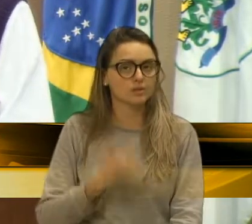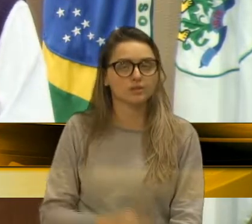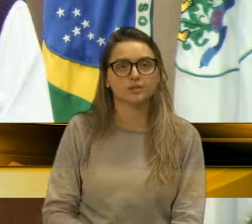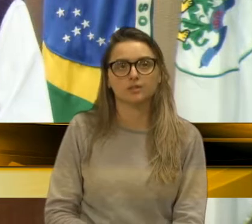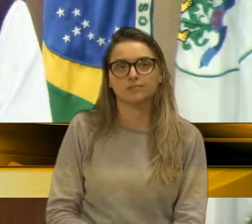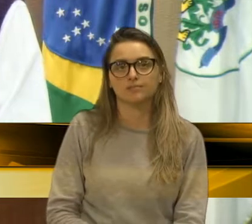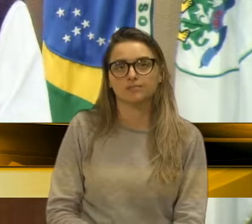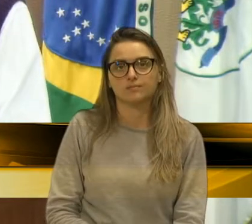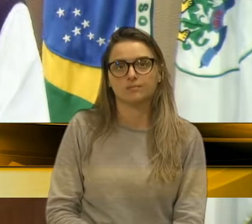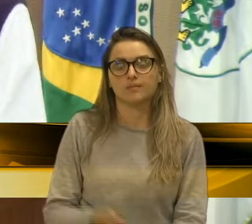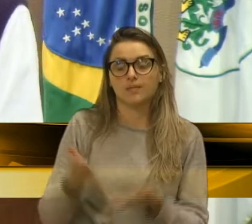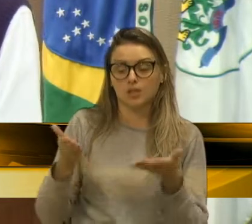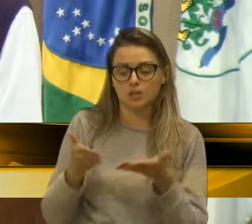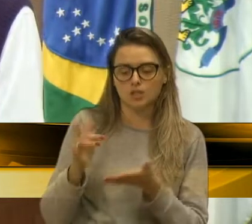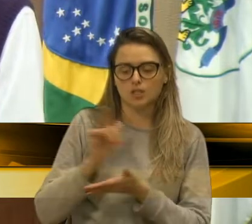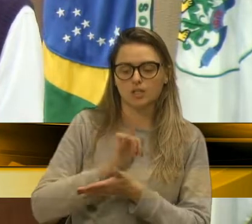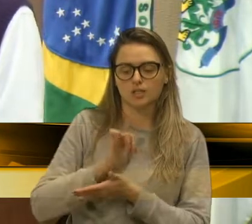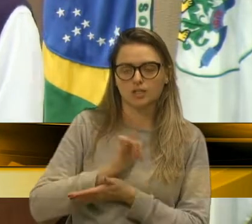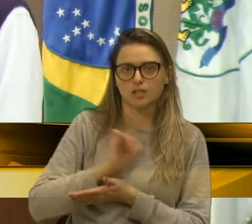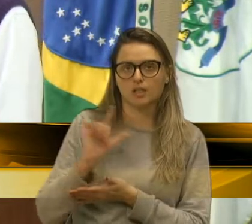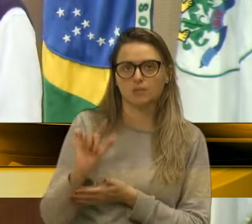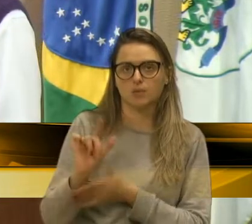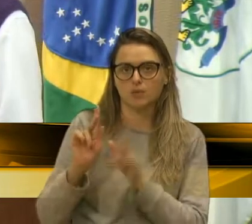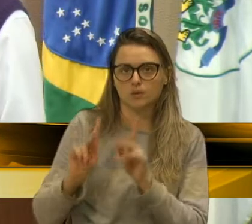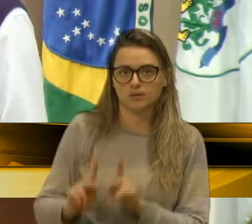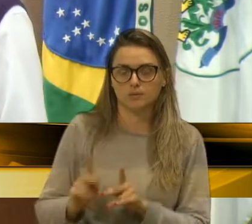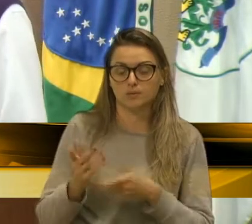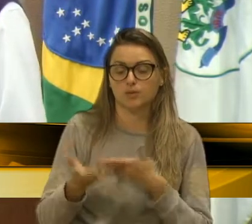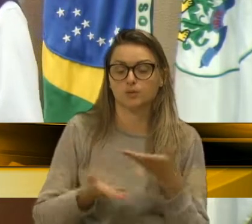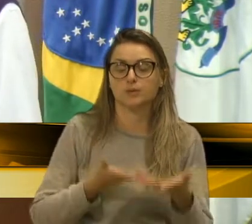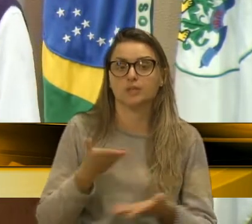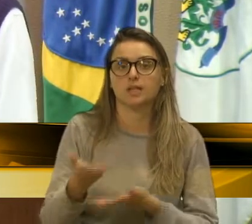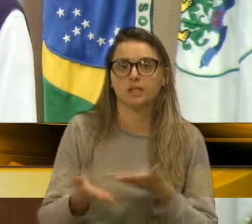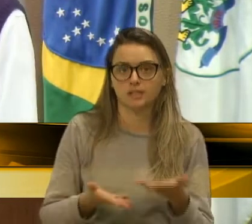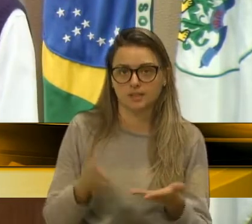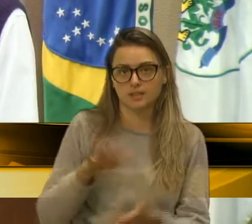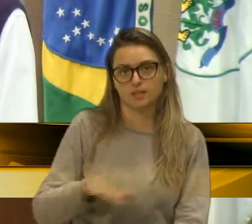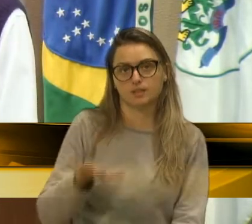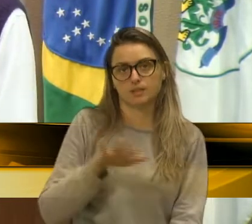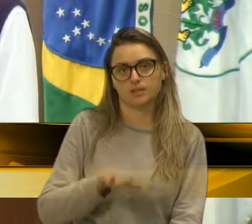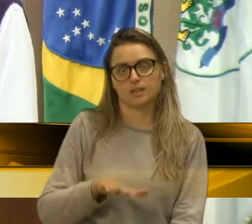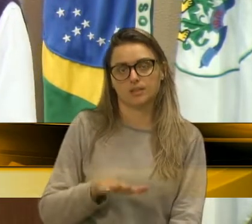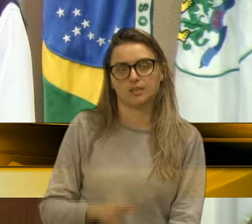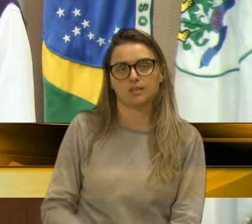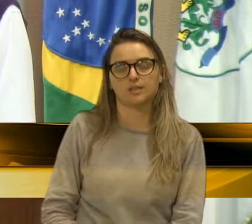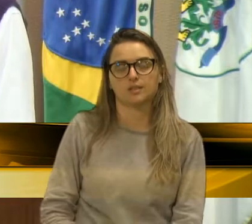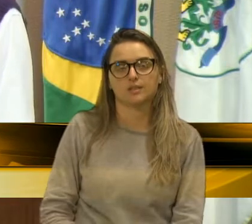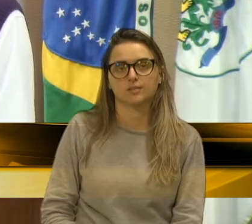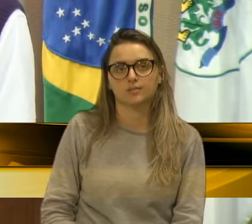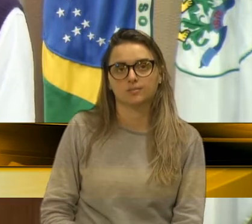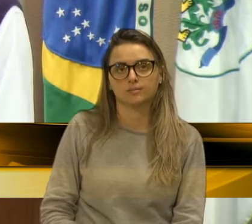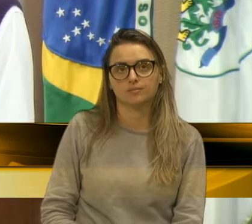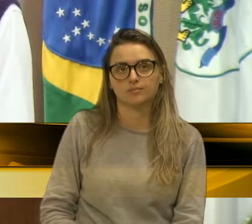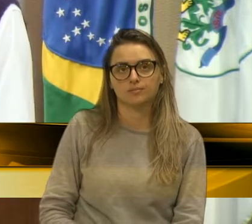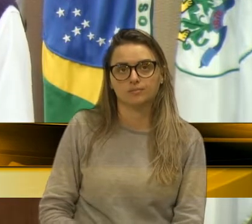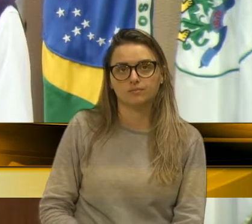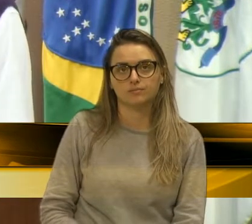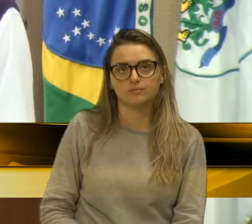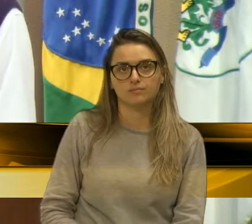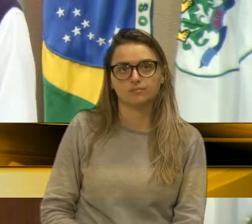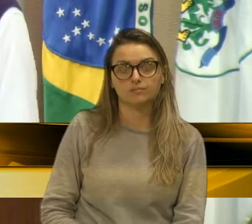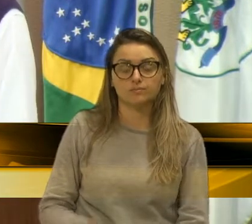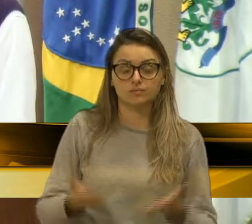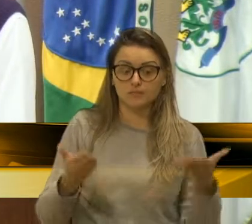que já temos poucas pessoas atendendo nessa área, no nosso interior. E com esse